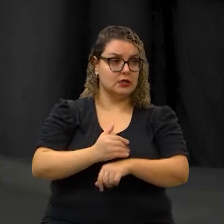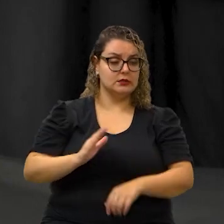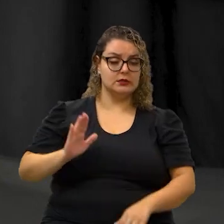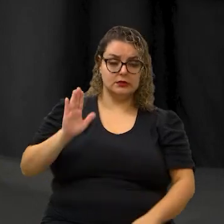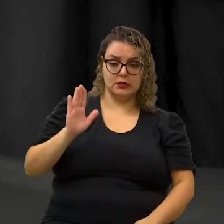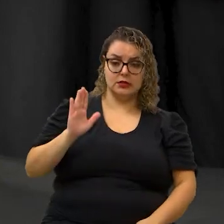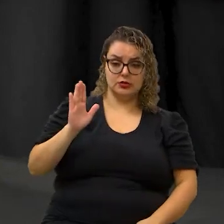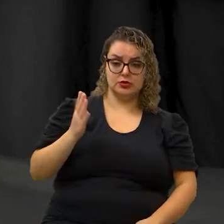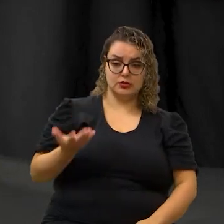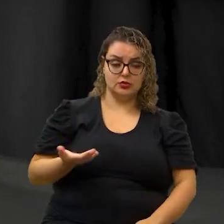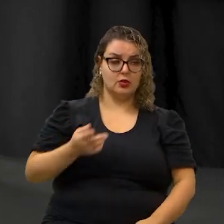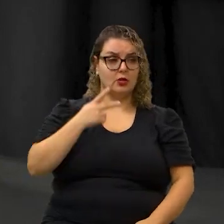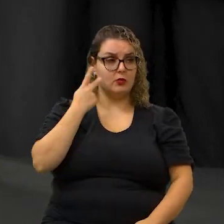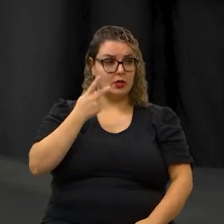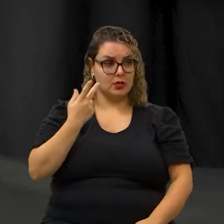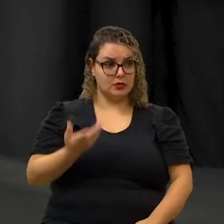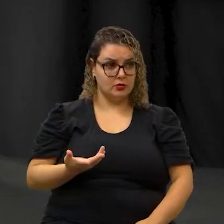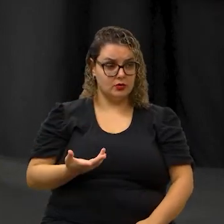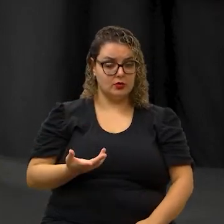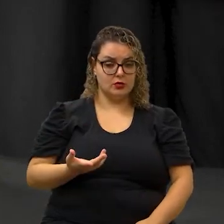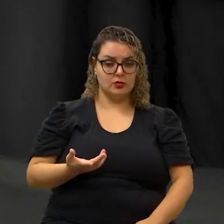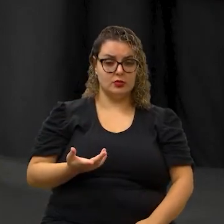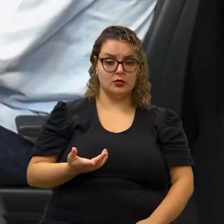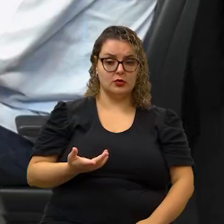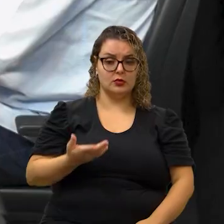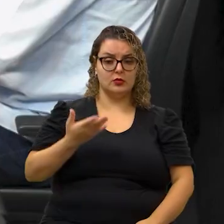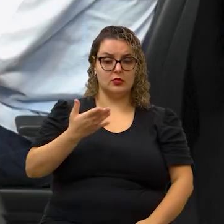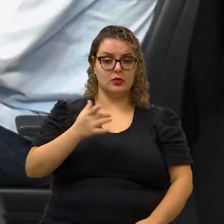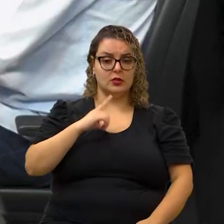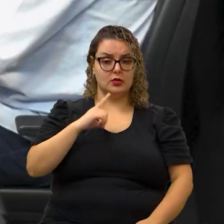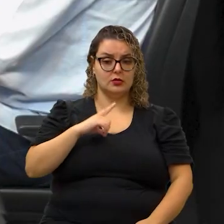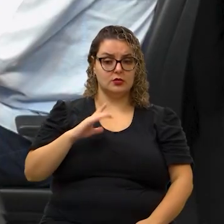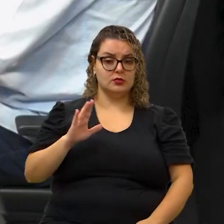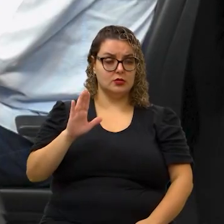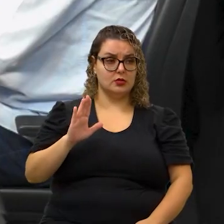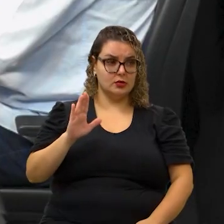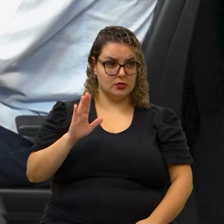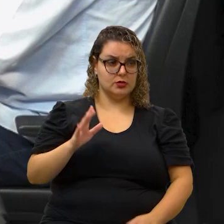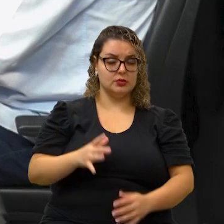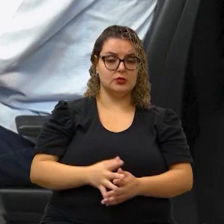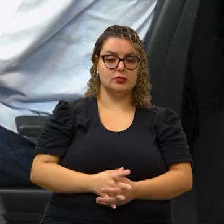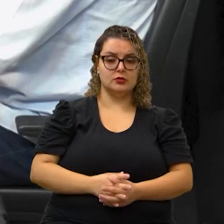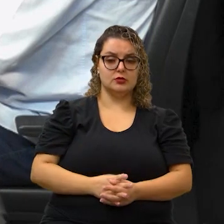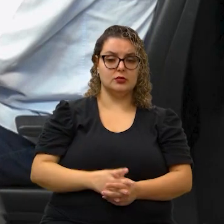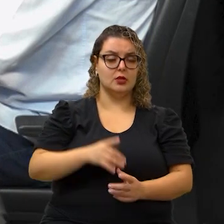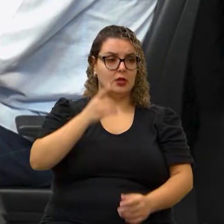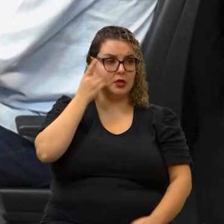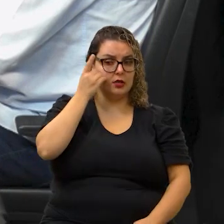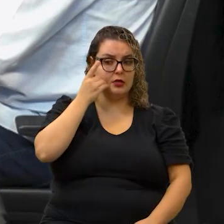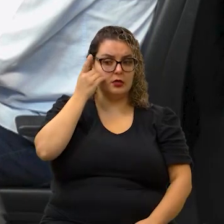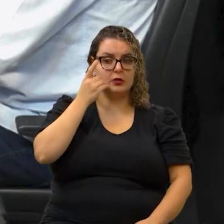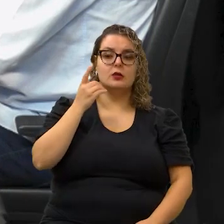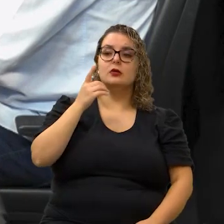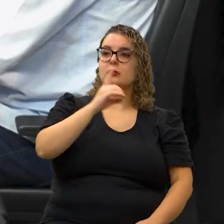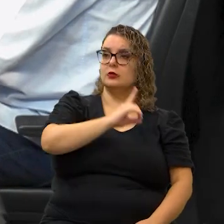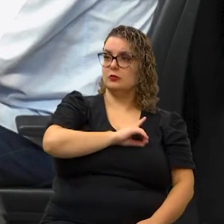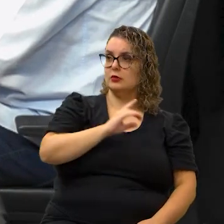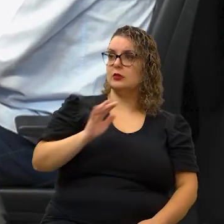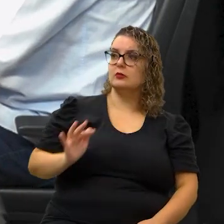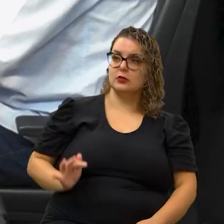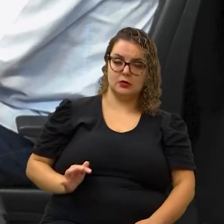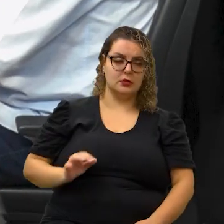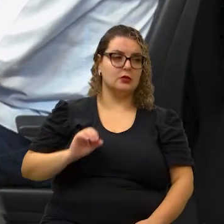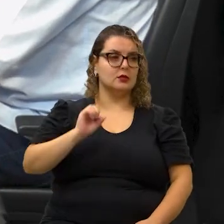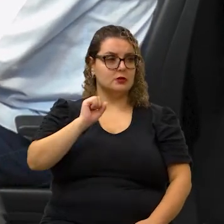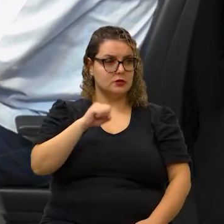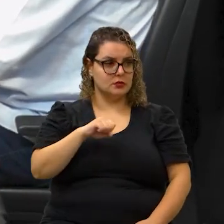tinha, antes de ser candidato a vereador, você tinha sido candidato a deputado. Deputado